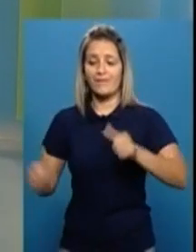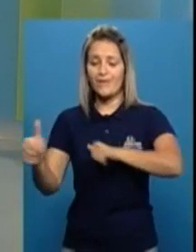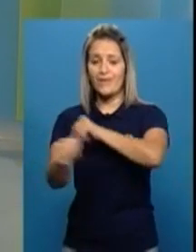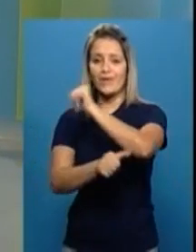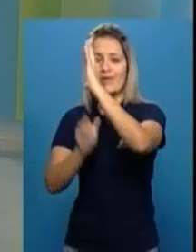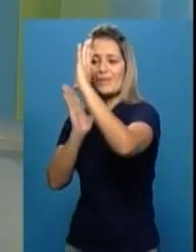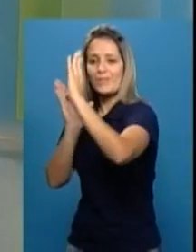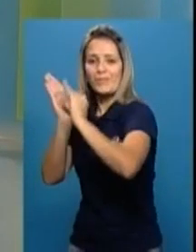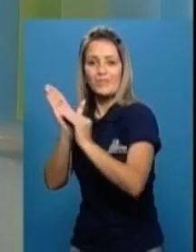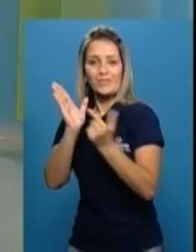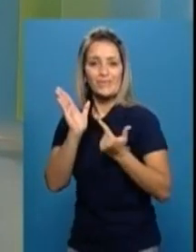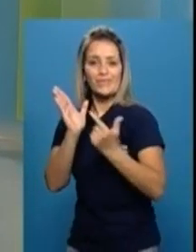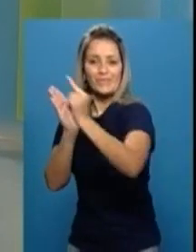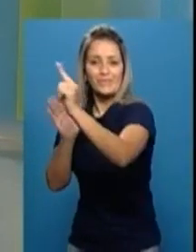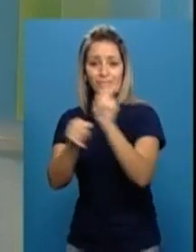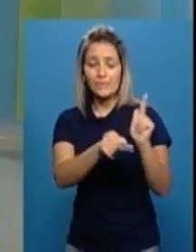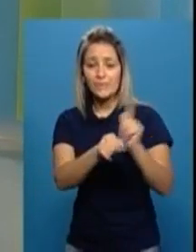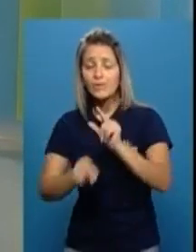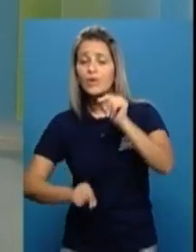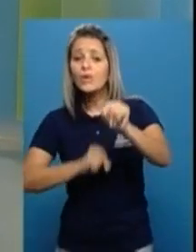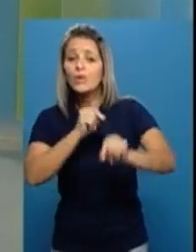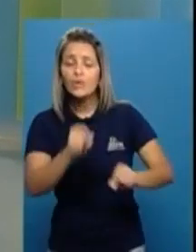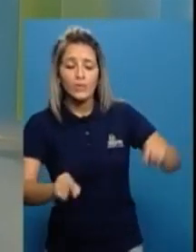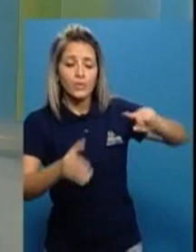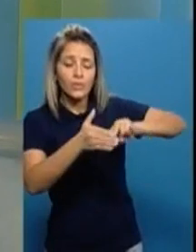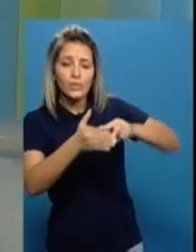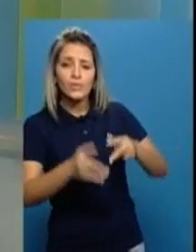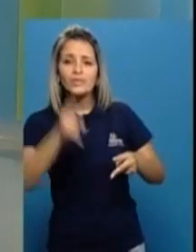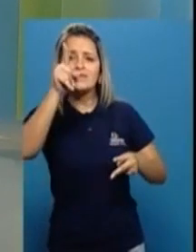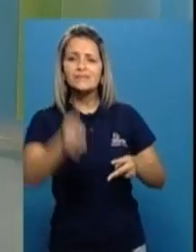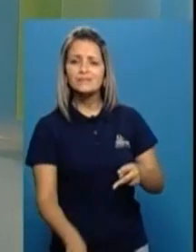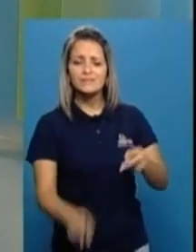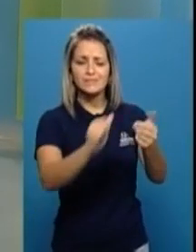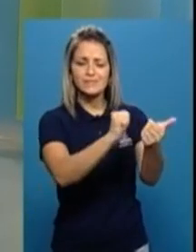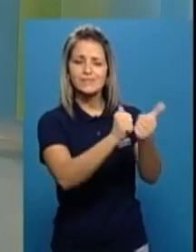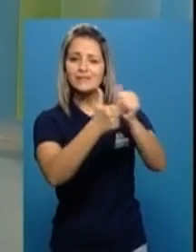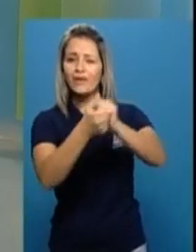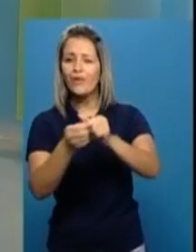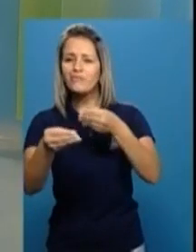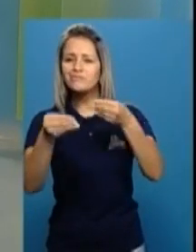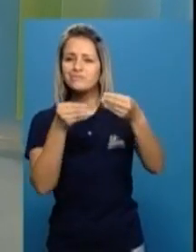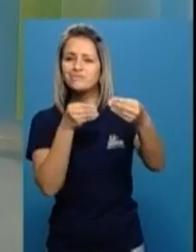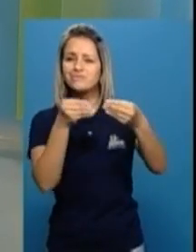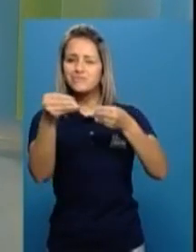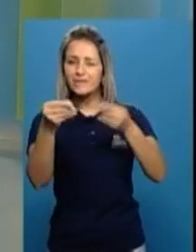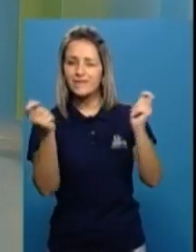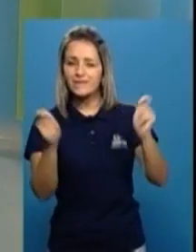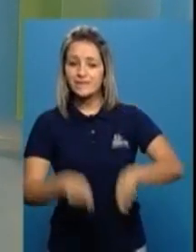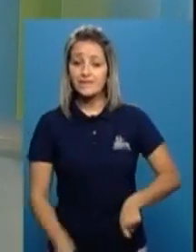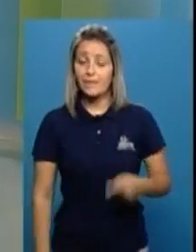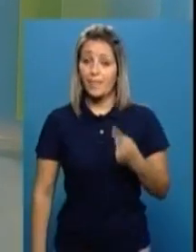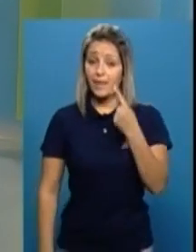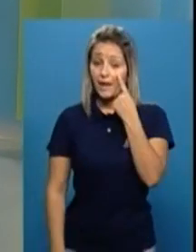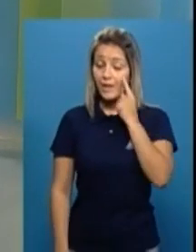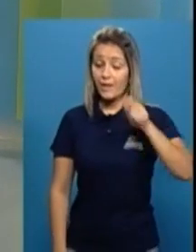modelo para outro. Ou seja, mais flexível é o sistema produtivo. E quanto